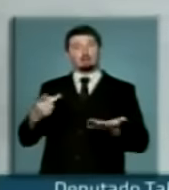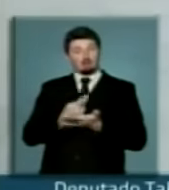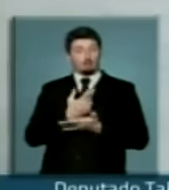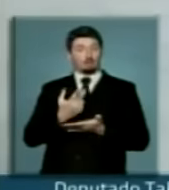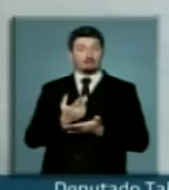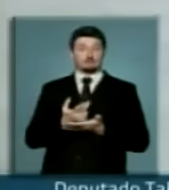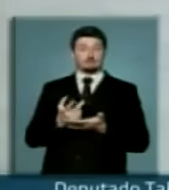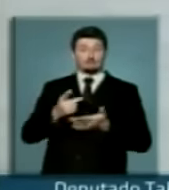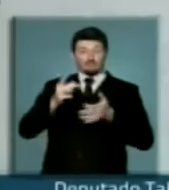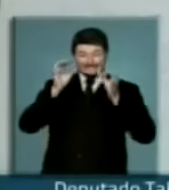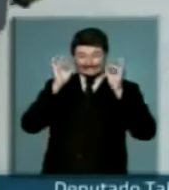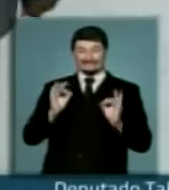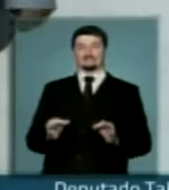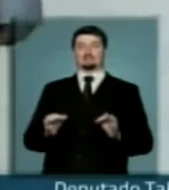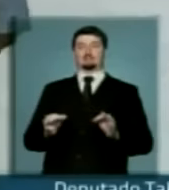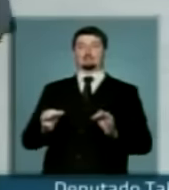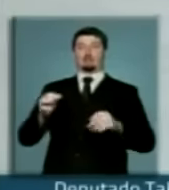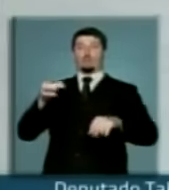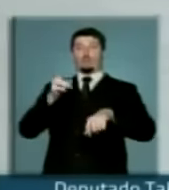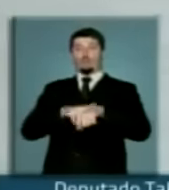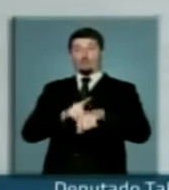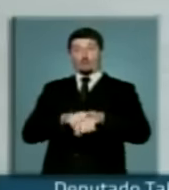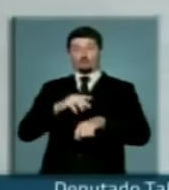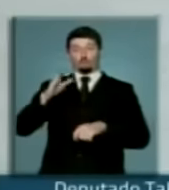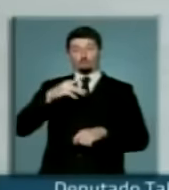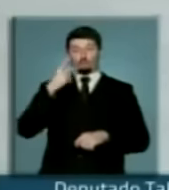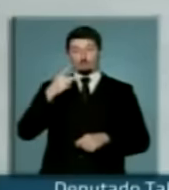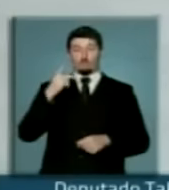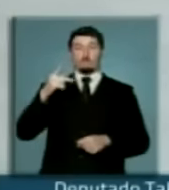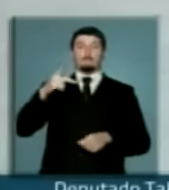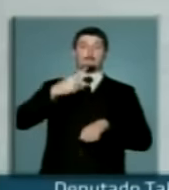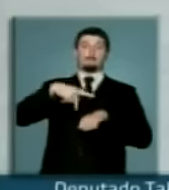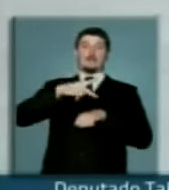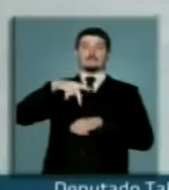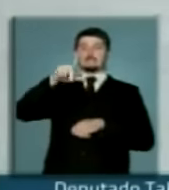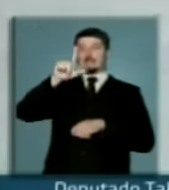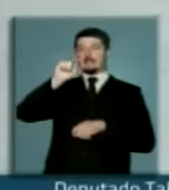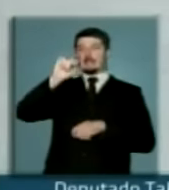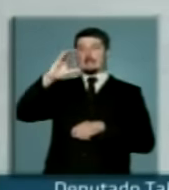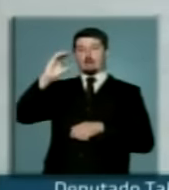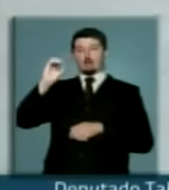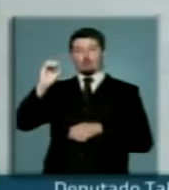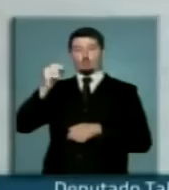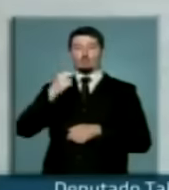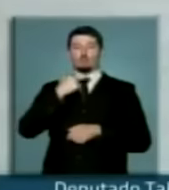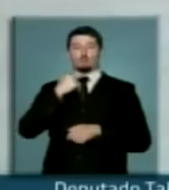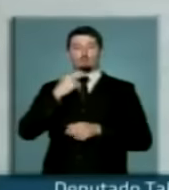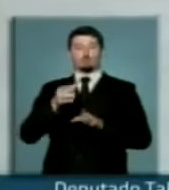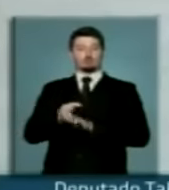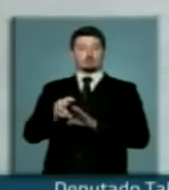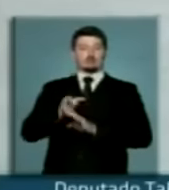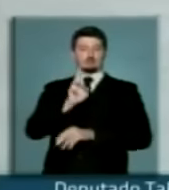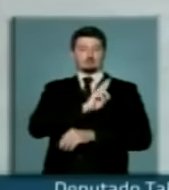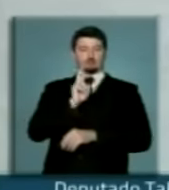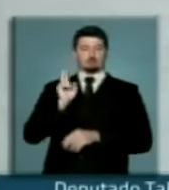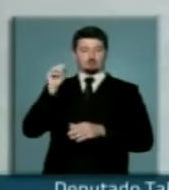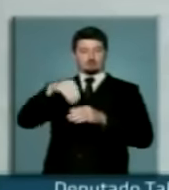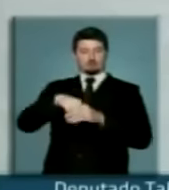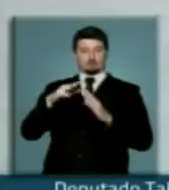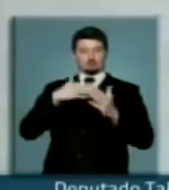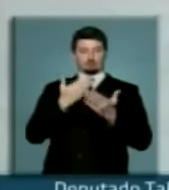exatamente quando colocaram o tal do país laico que não pode então ter as orações, quando cortaram as orações e o